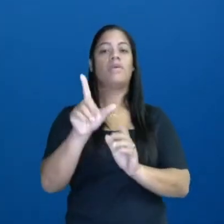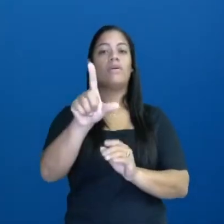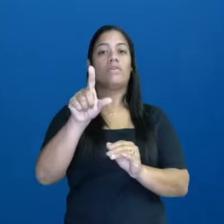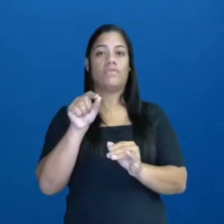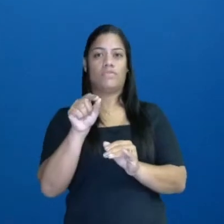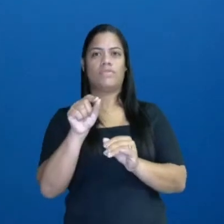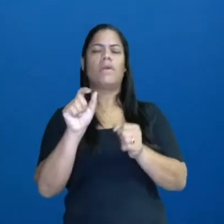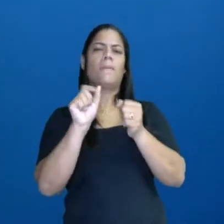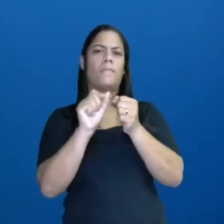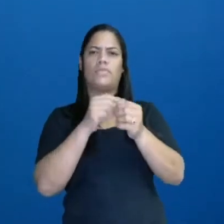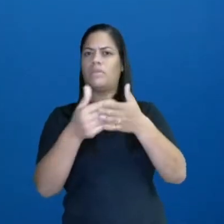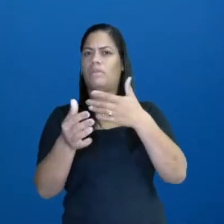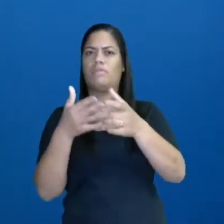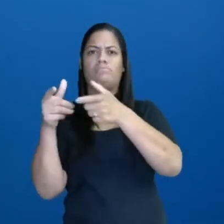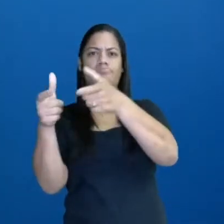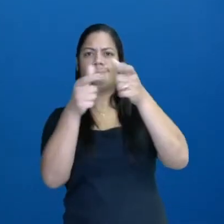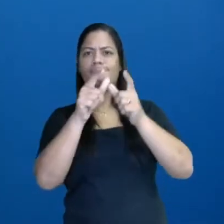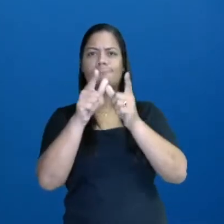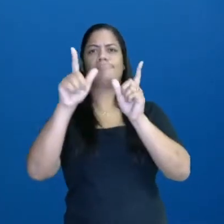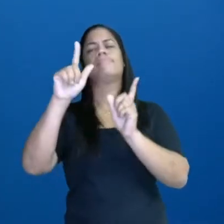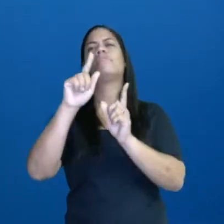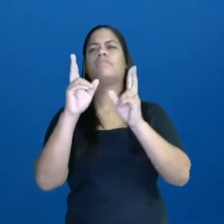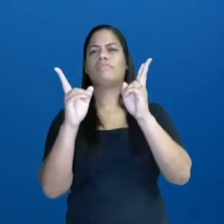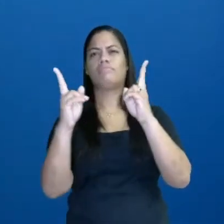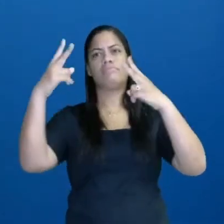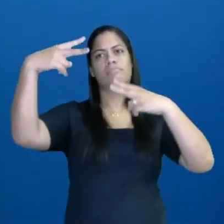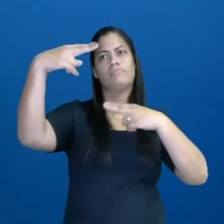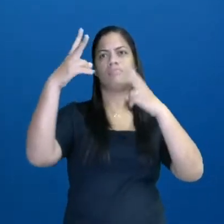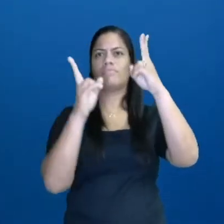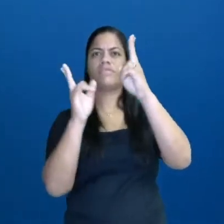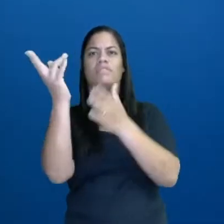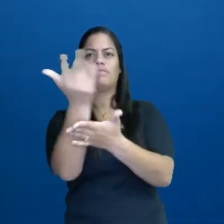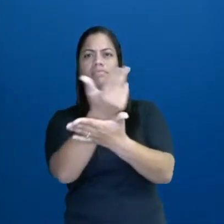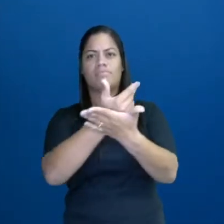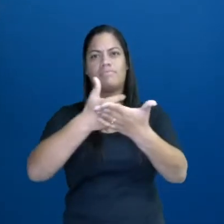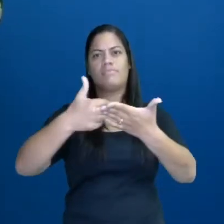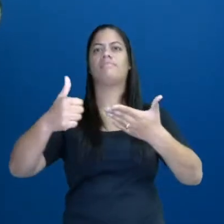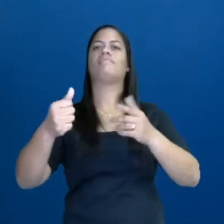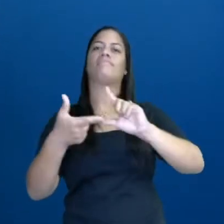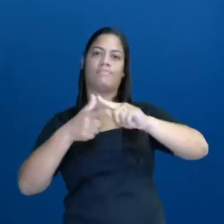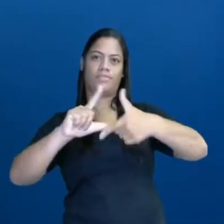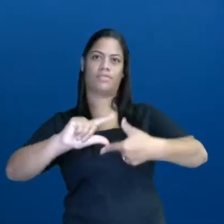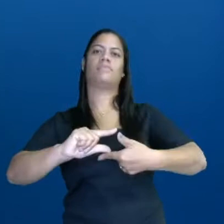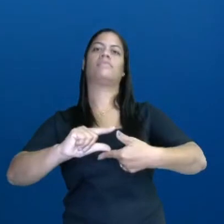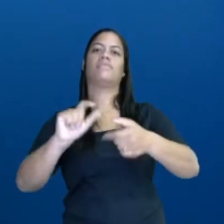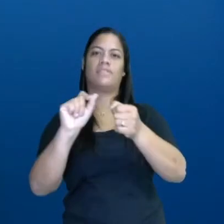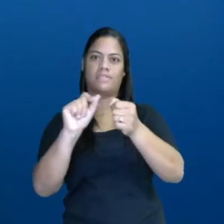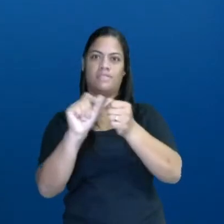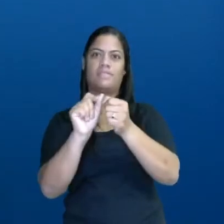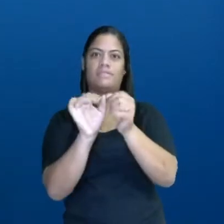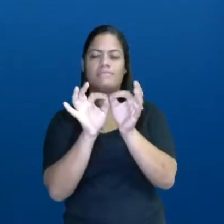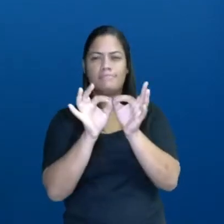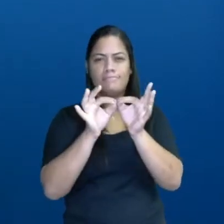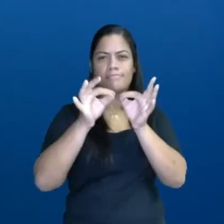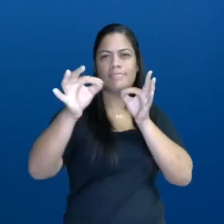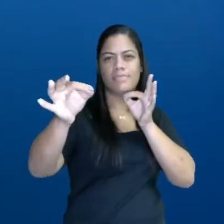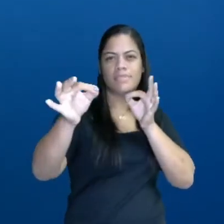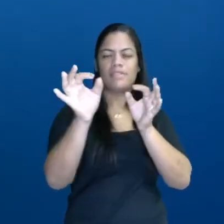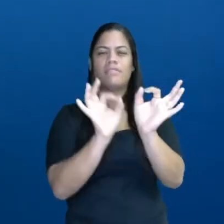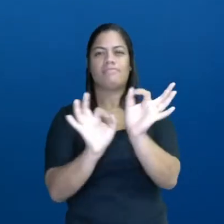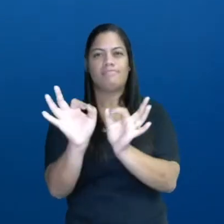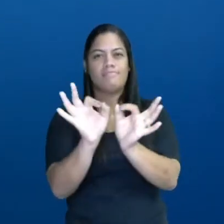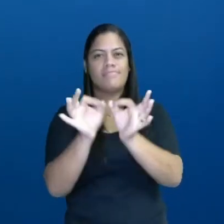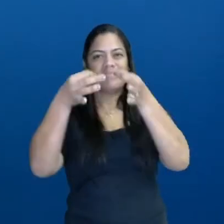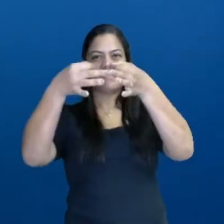essa parte aqui, mas eu poderia escolher, ó, qualquer outra dentro do meu polígono e ela ia fazer direitinho a reta, né? Essa